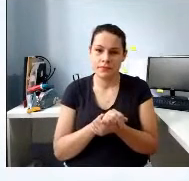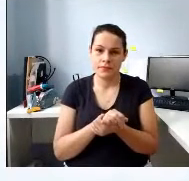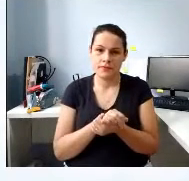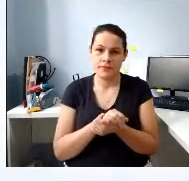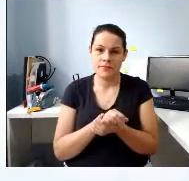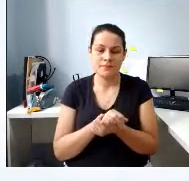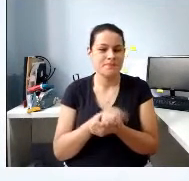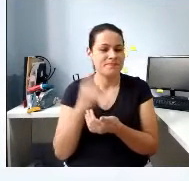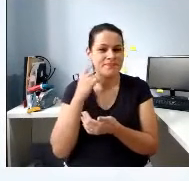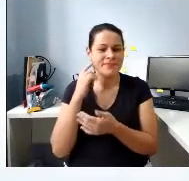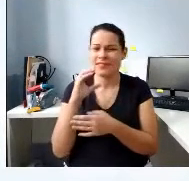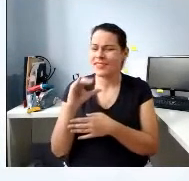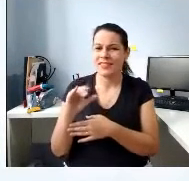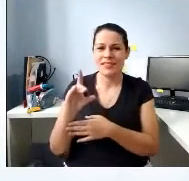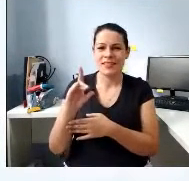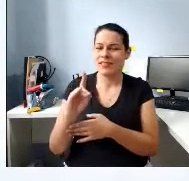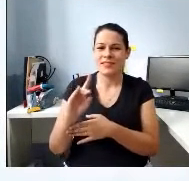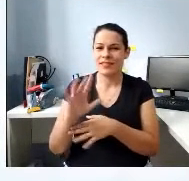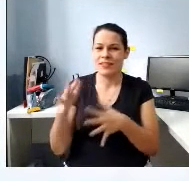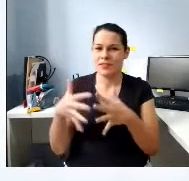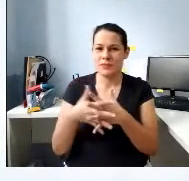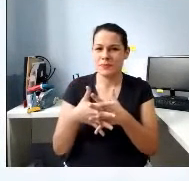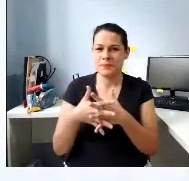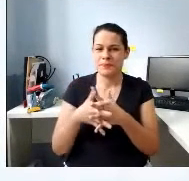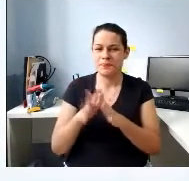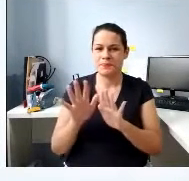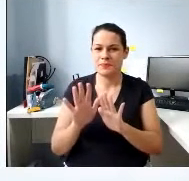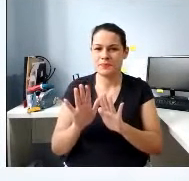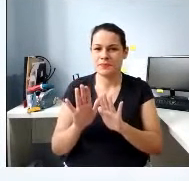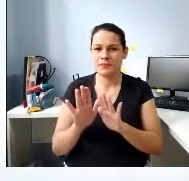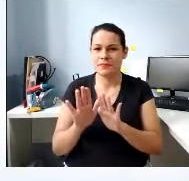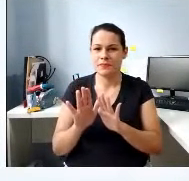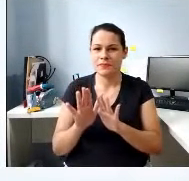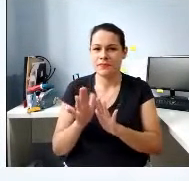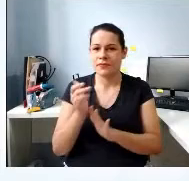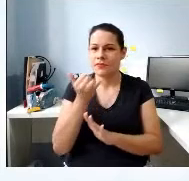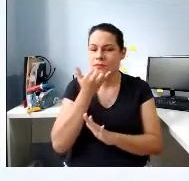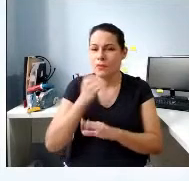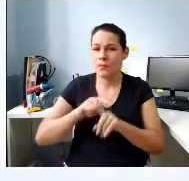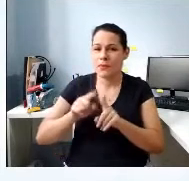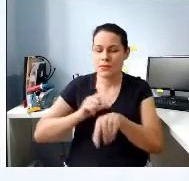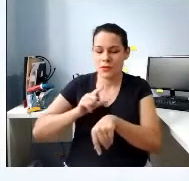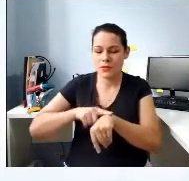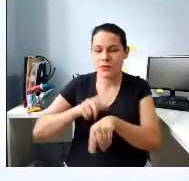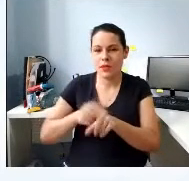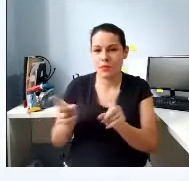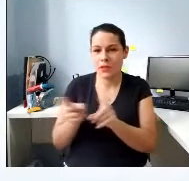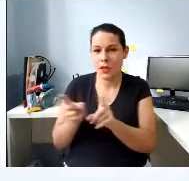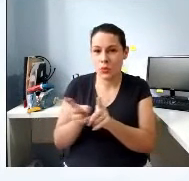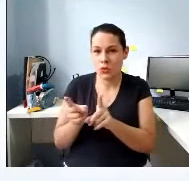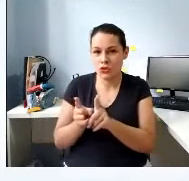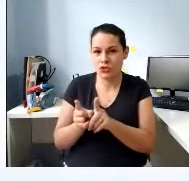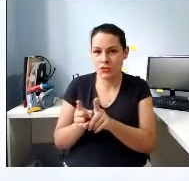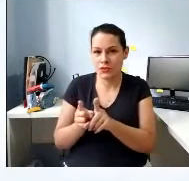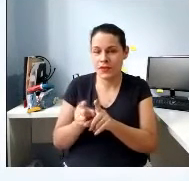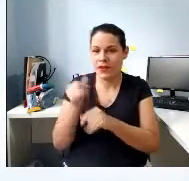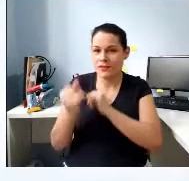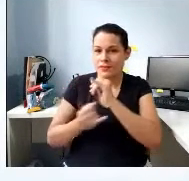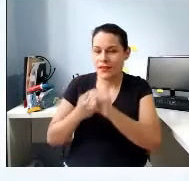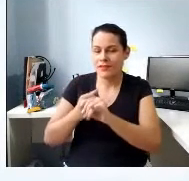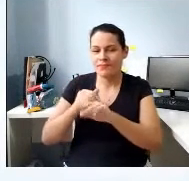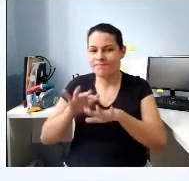Cid, tá? Cid, o nosso tempo está quase